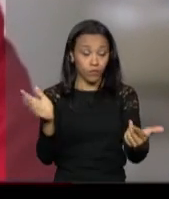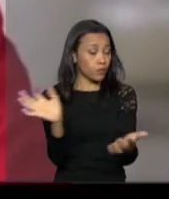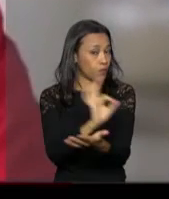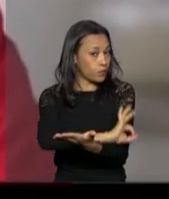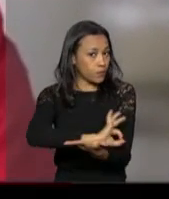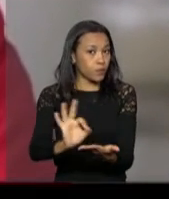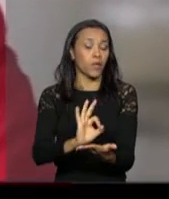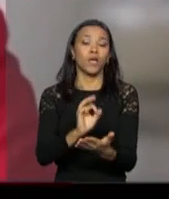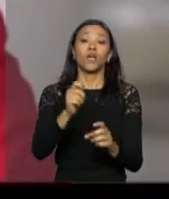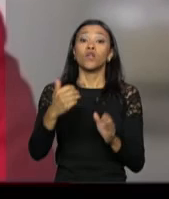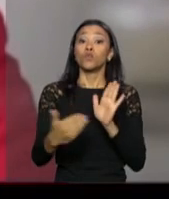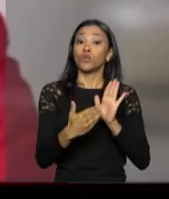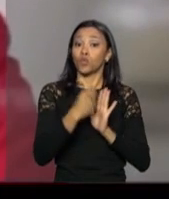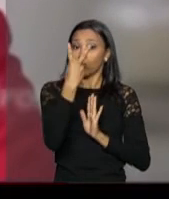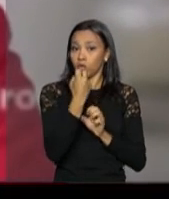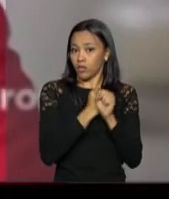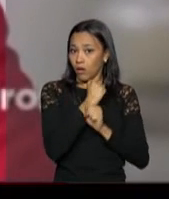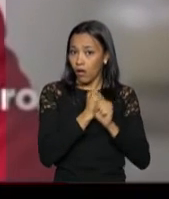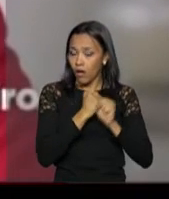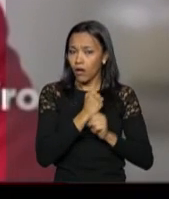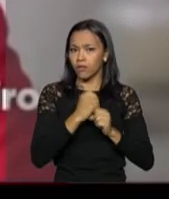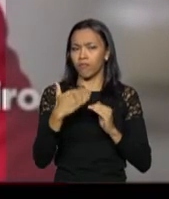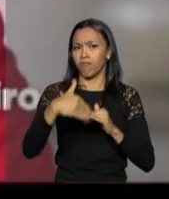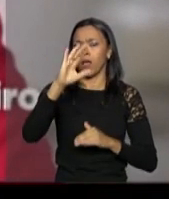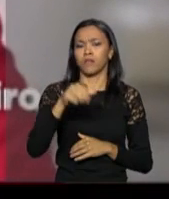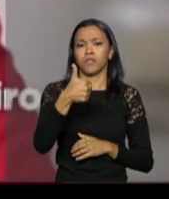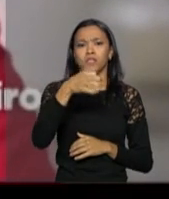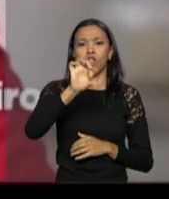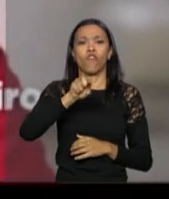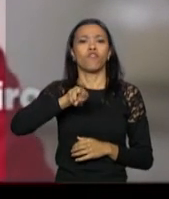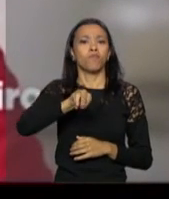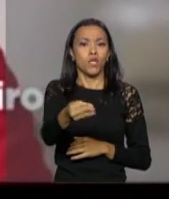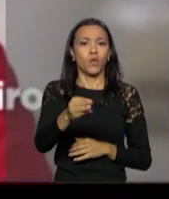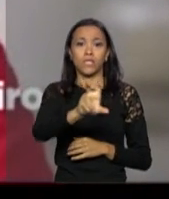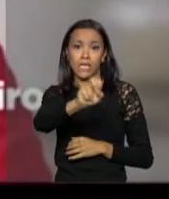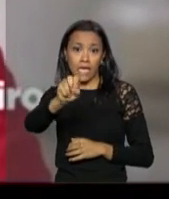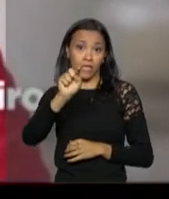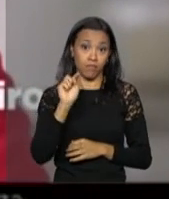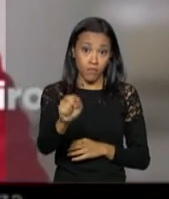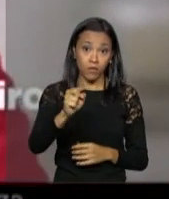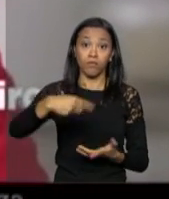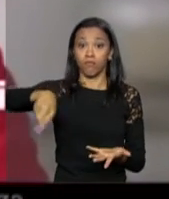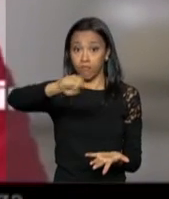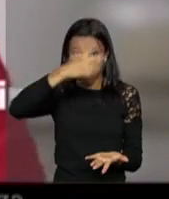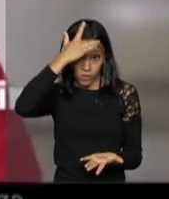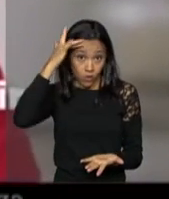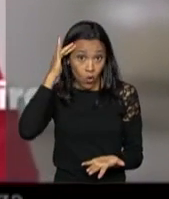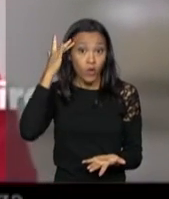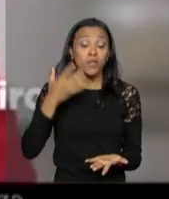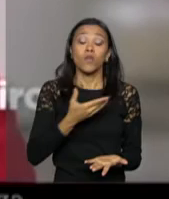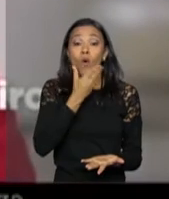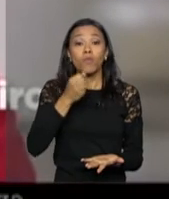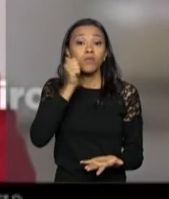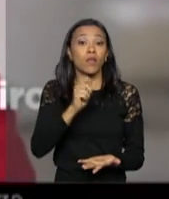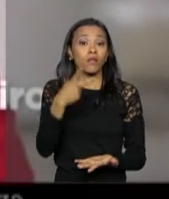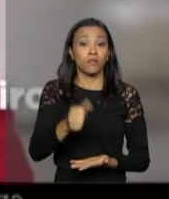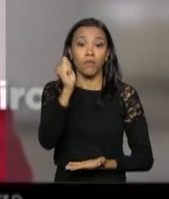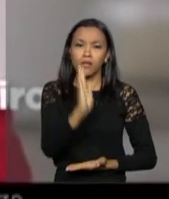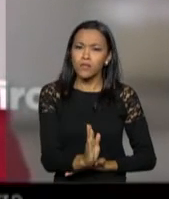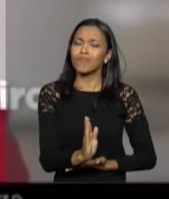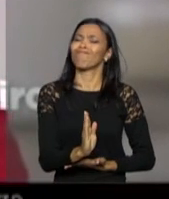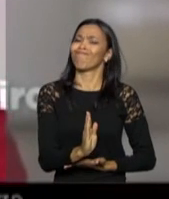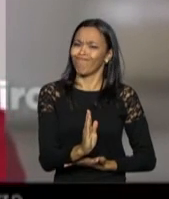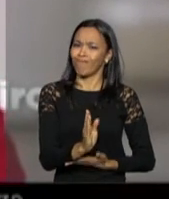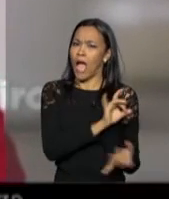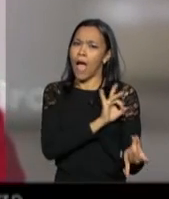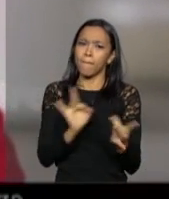nos últimos 2 anos, mais 19 milhões e 500 mil pessoas, brasileiros e brasileiras,